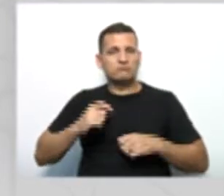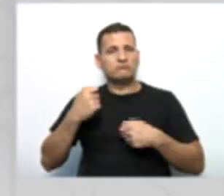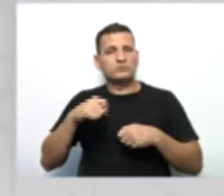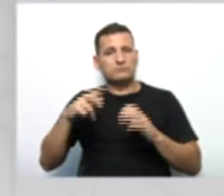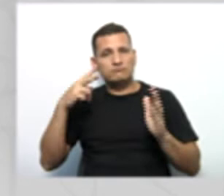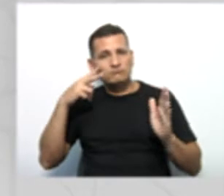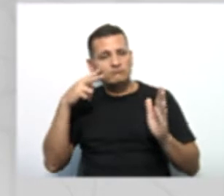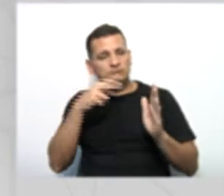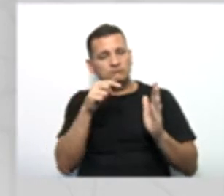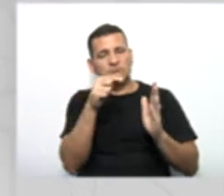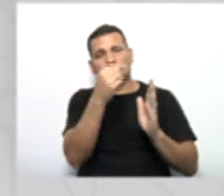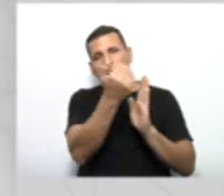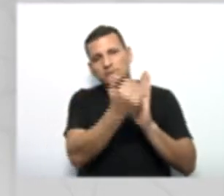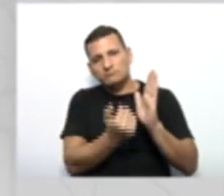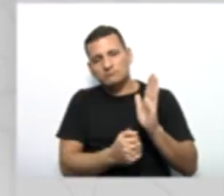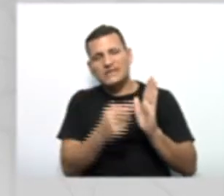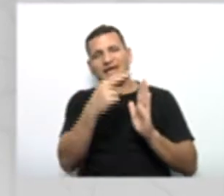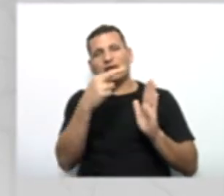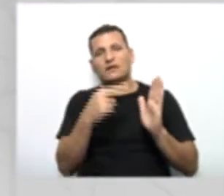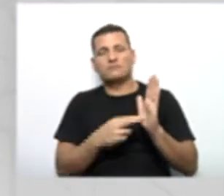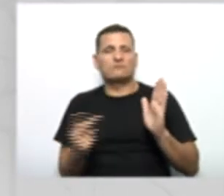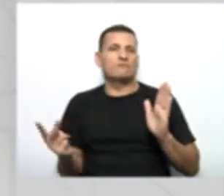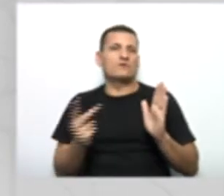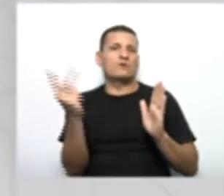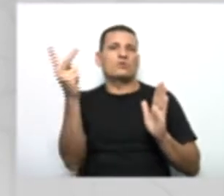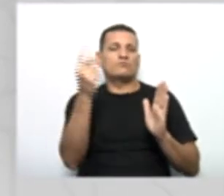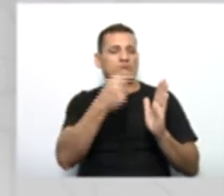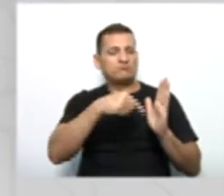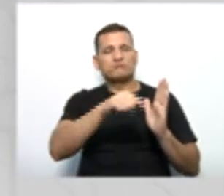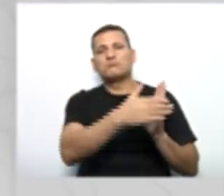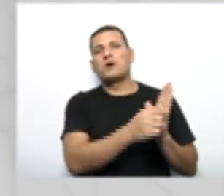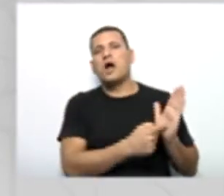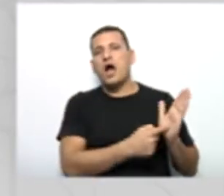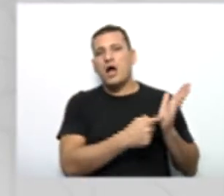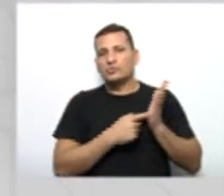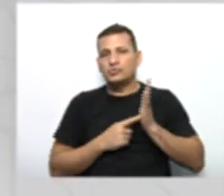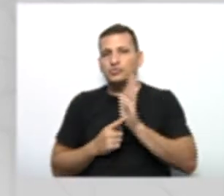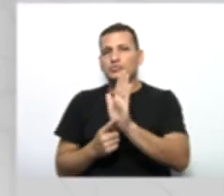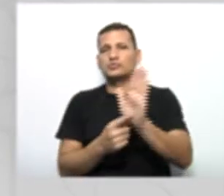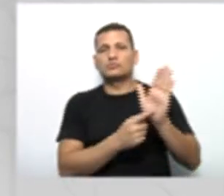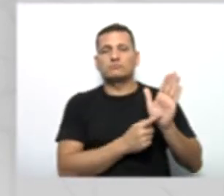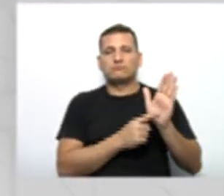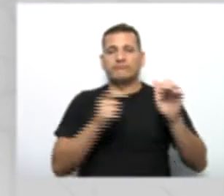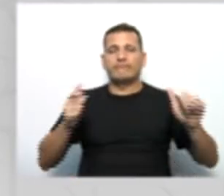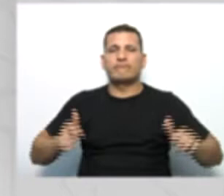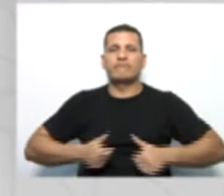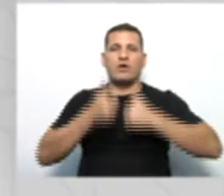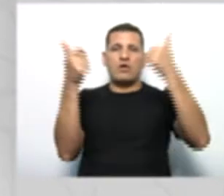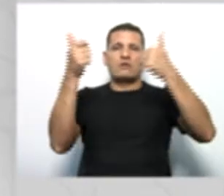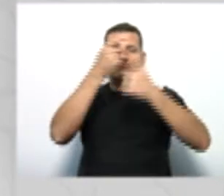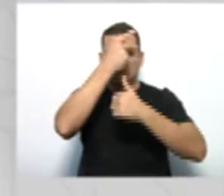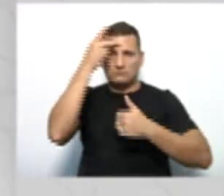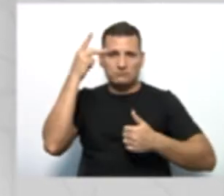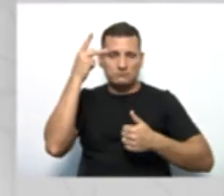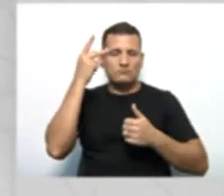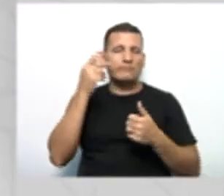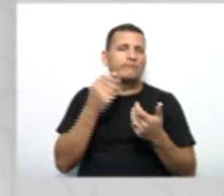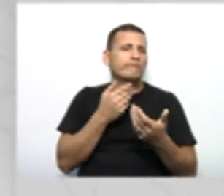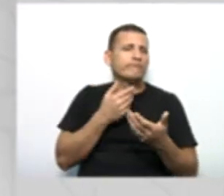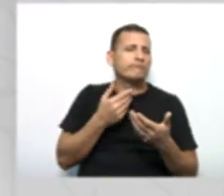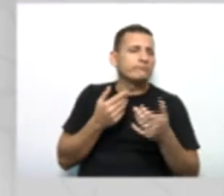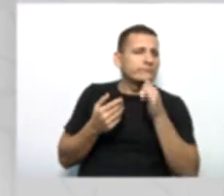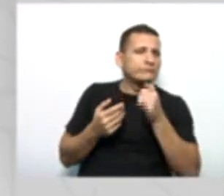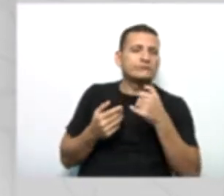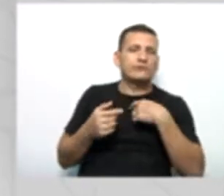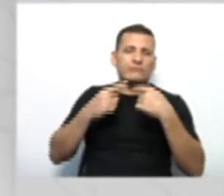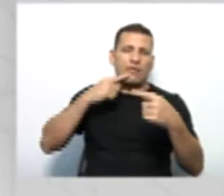valores, estes princípios que nos ajudam a sermos pessoas melhores. Não adianta muito eu reclamar de um governo corrupto,